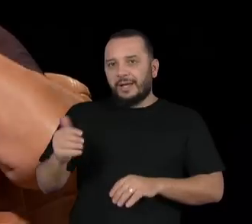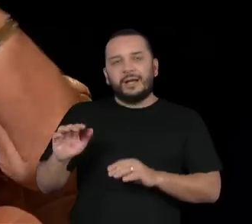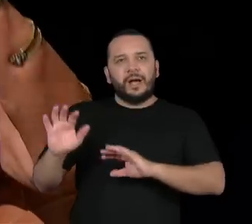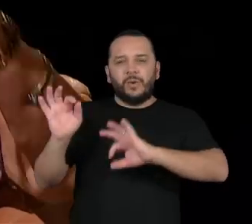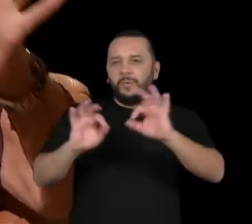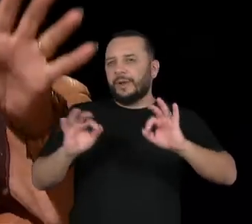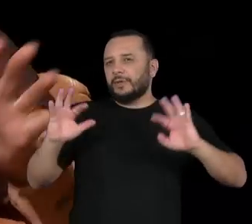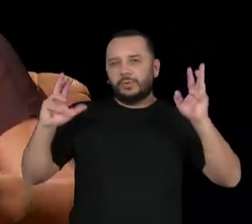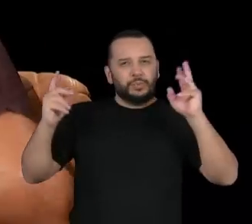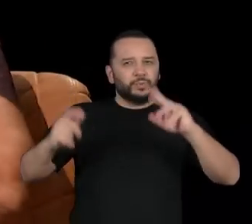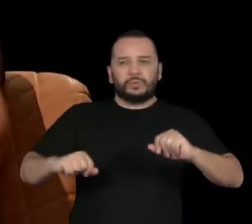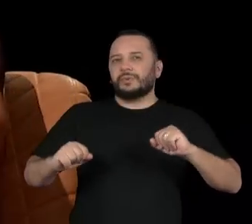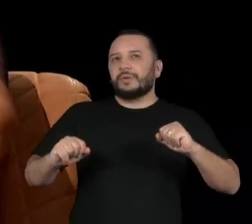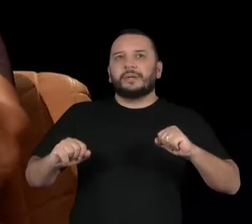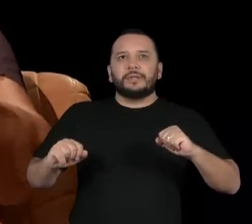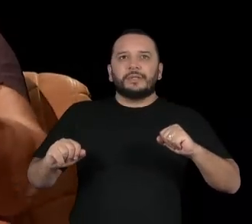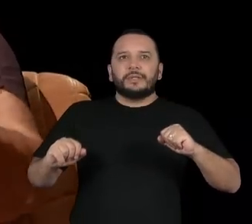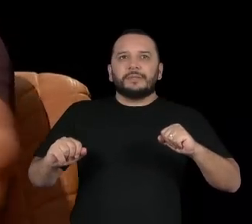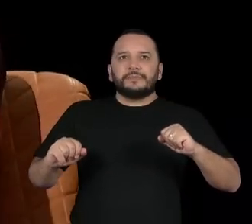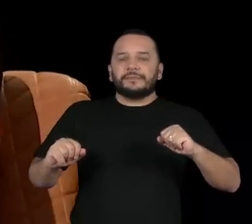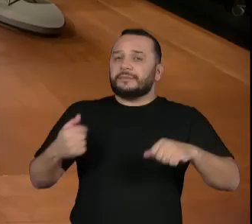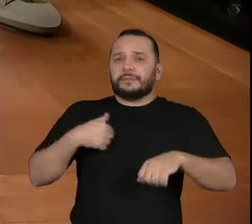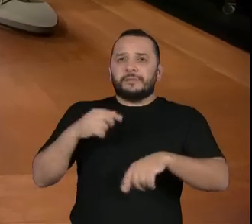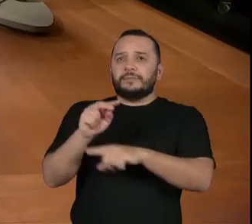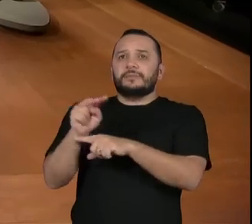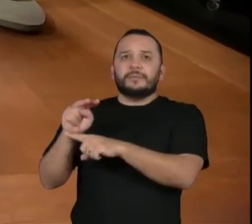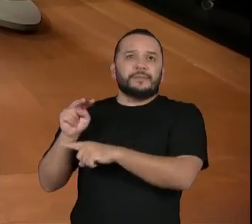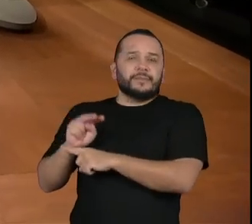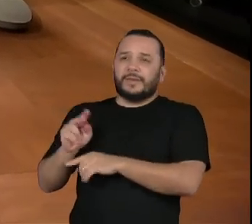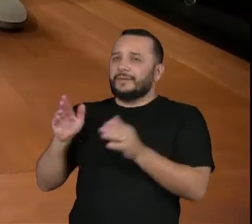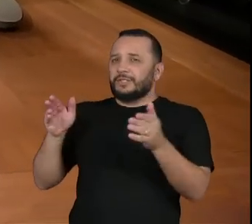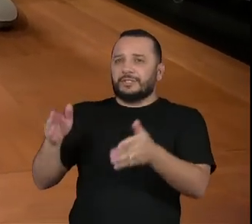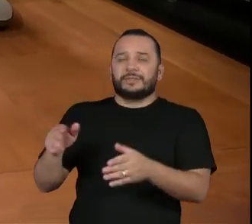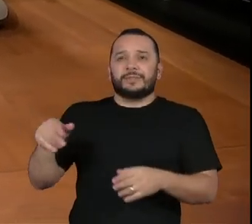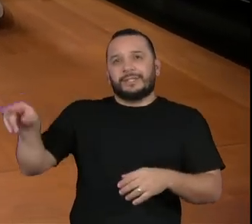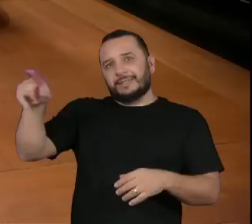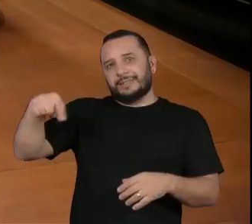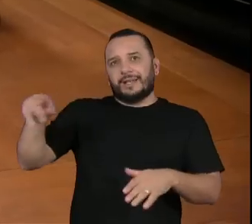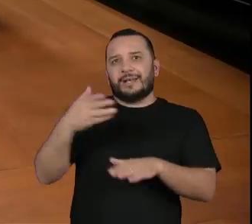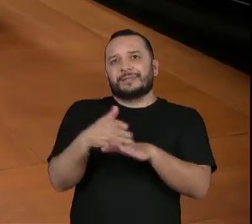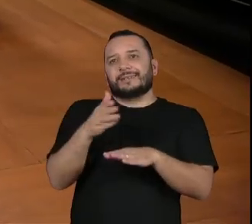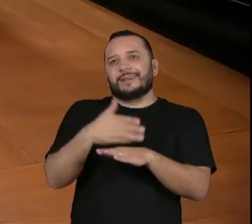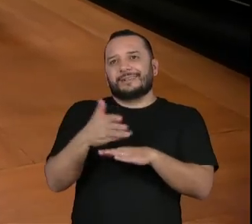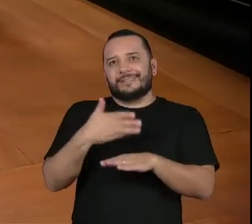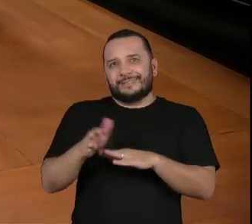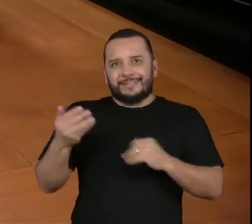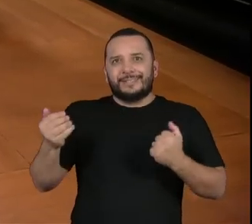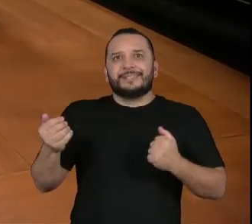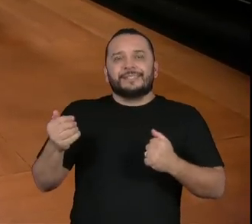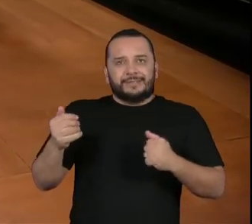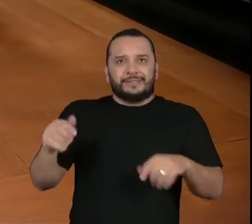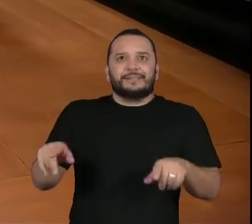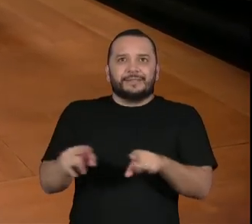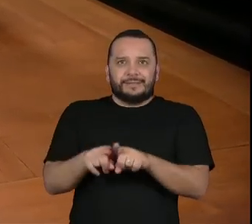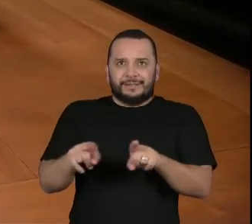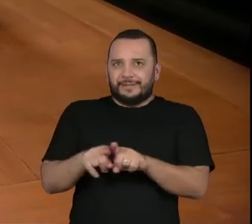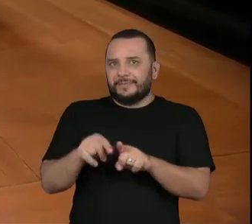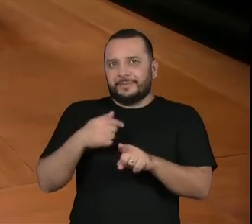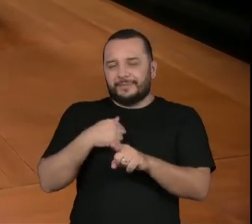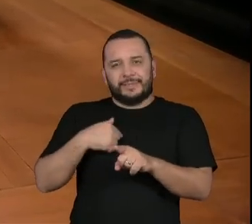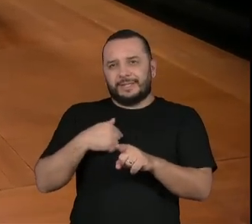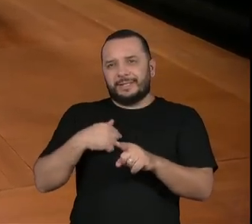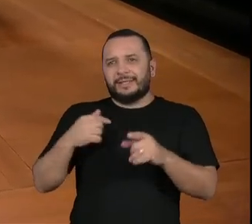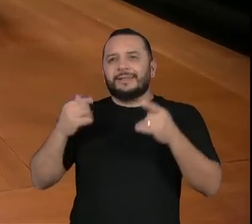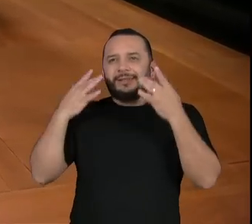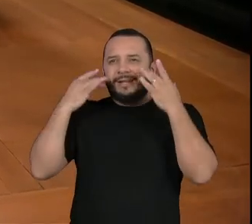arrumei tudo, botei... eu cuidava só disso, e eles lá ensaiando, estavam ensaiando Pequenos Burgueses, e